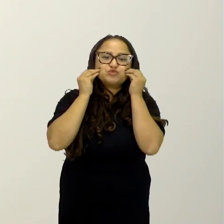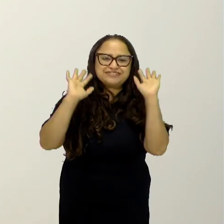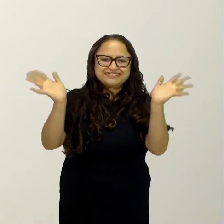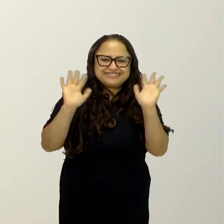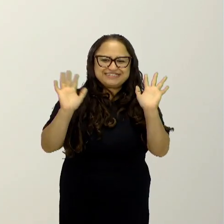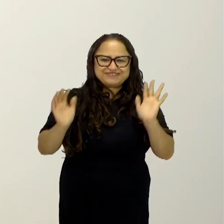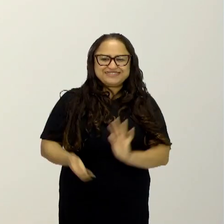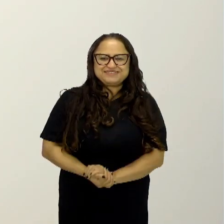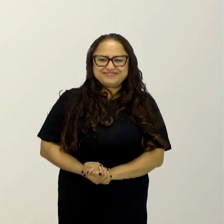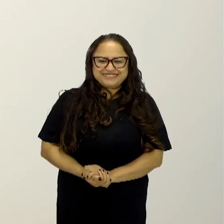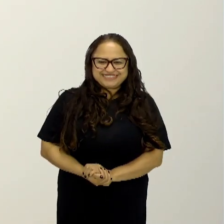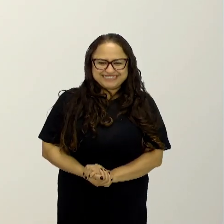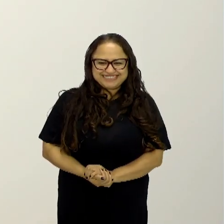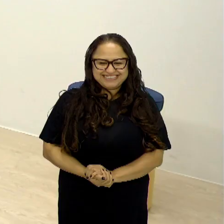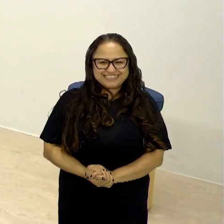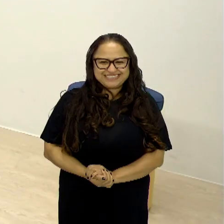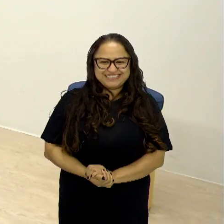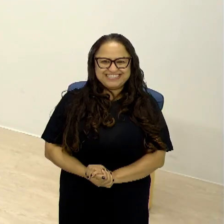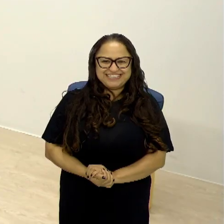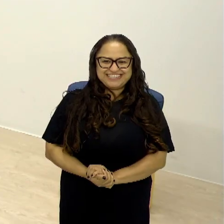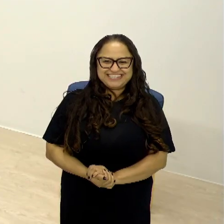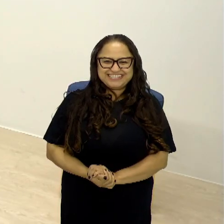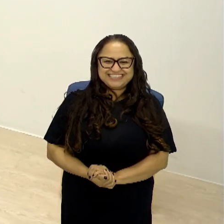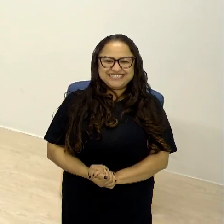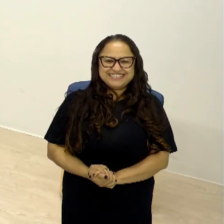a próxima. Tchau, tchau. Tchau, tchau.